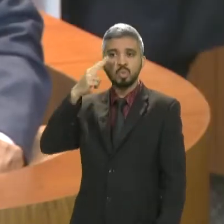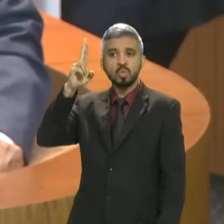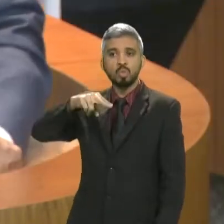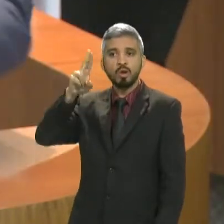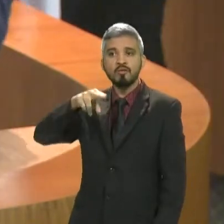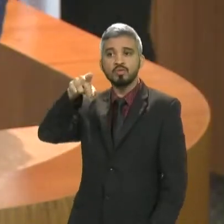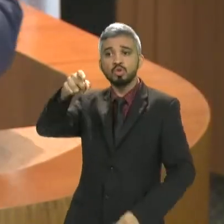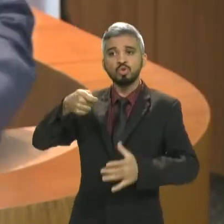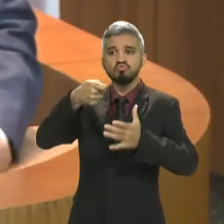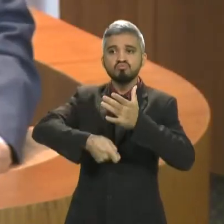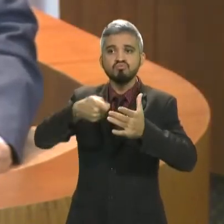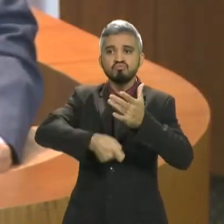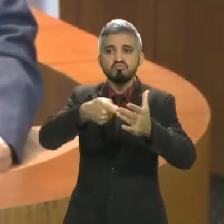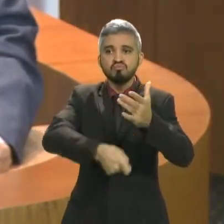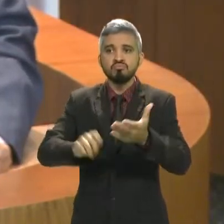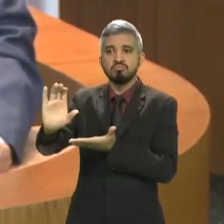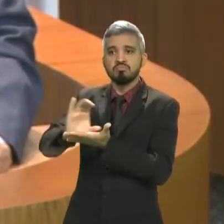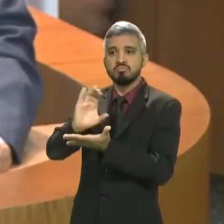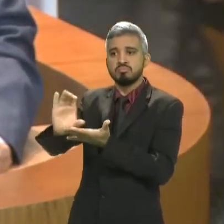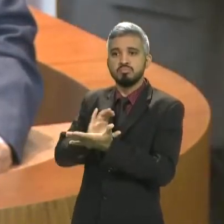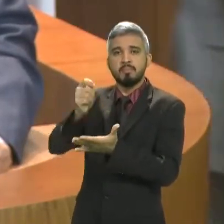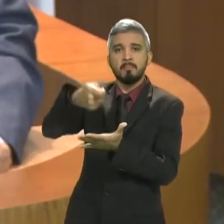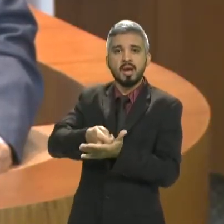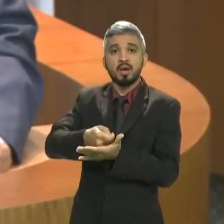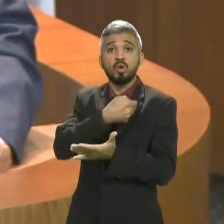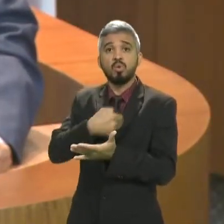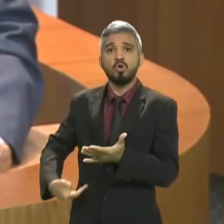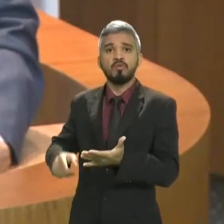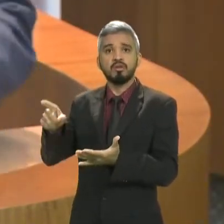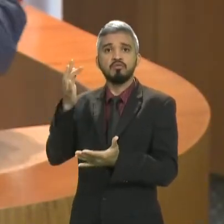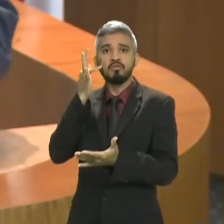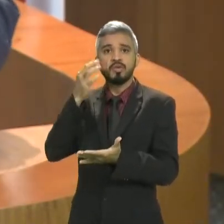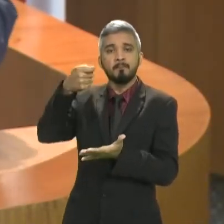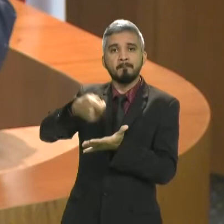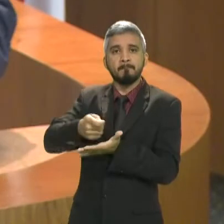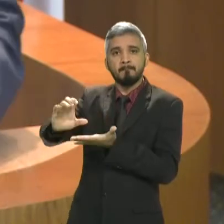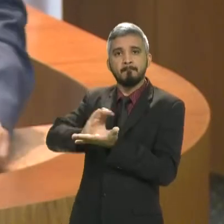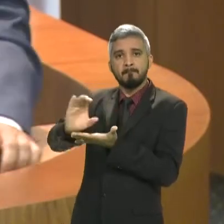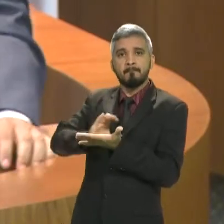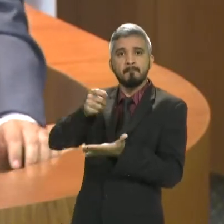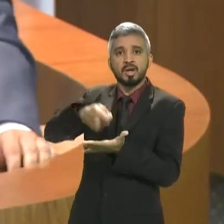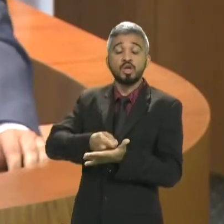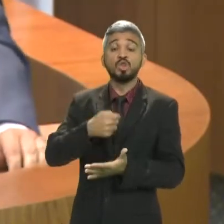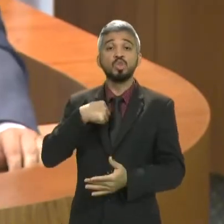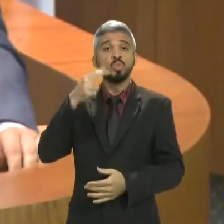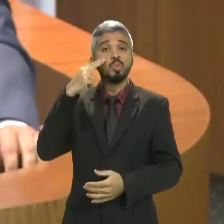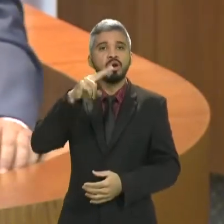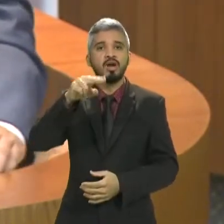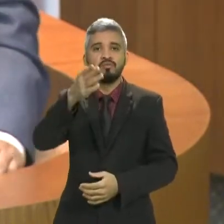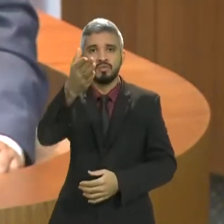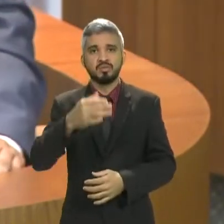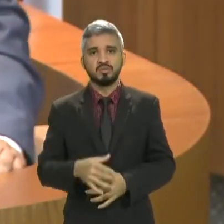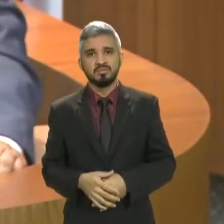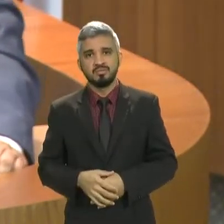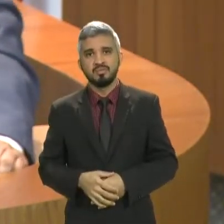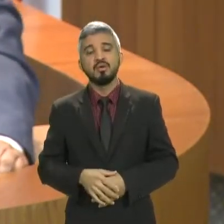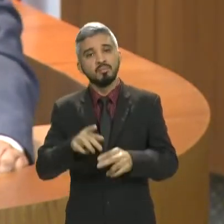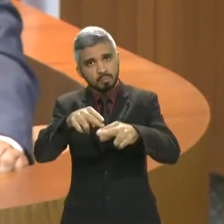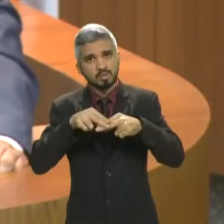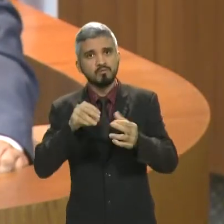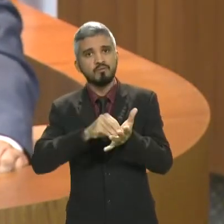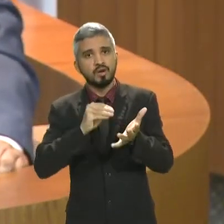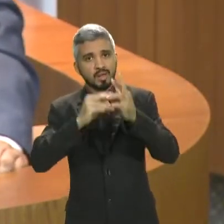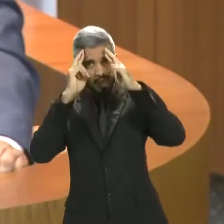dos deputados. E isso é falta de respeito, deputado Rafael Leitor. Entendeu? Isso é falta de respeito, porque nós temos aí, o ano passado, as